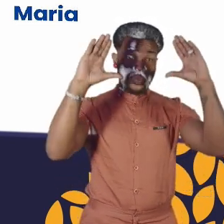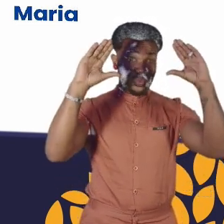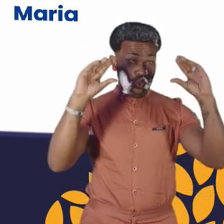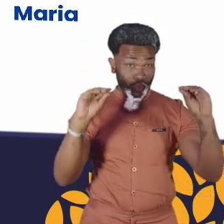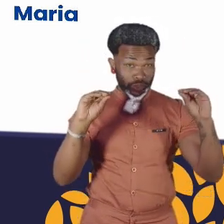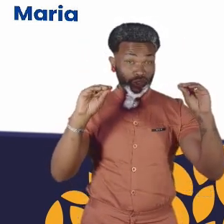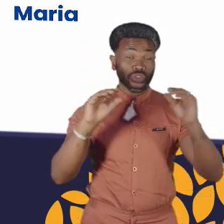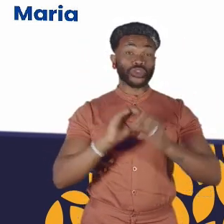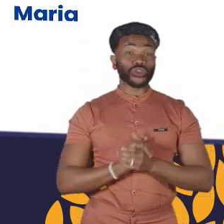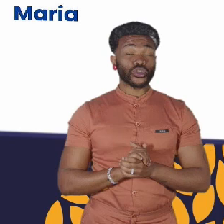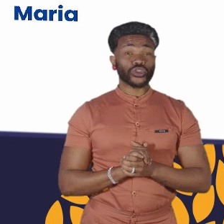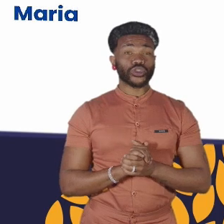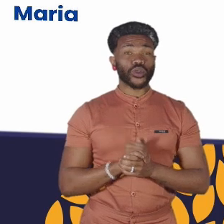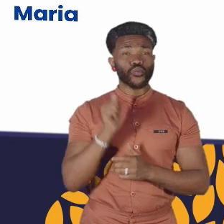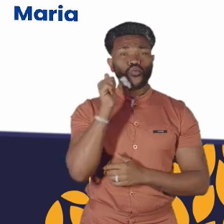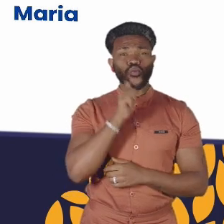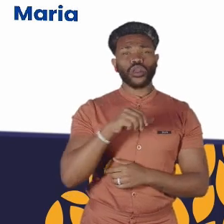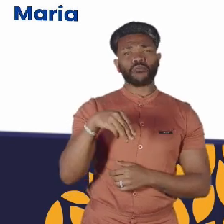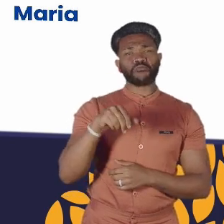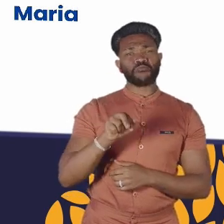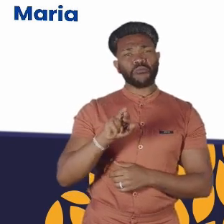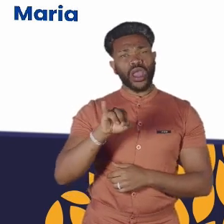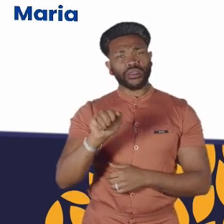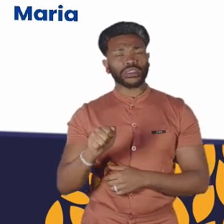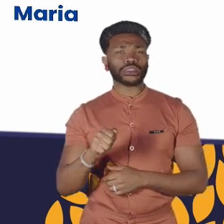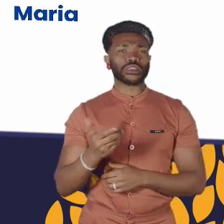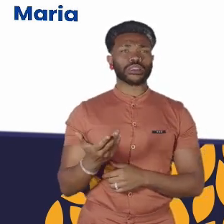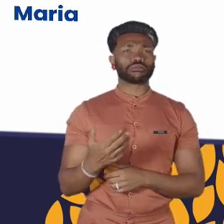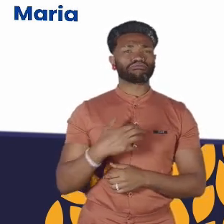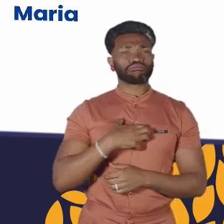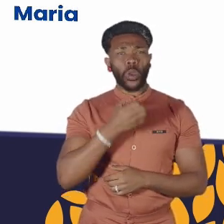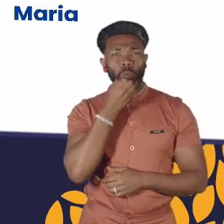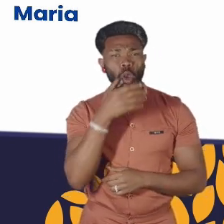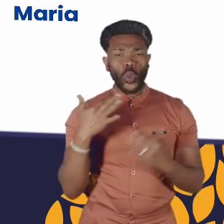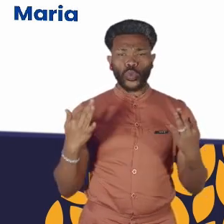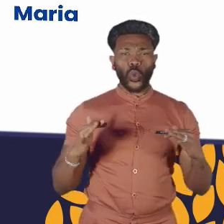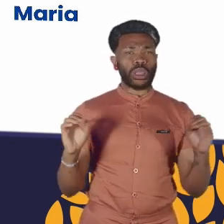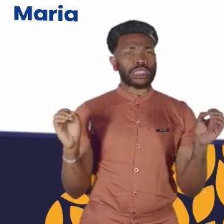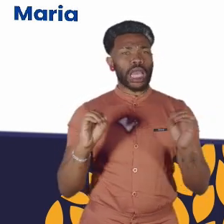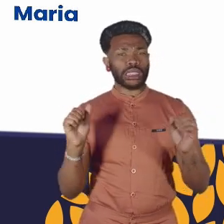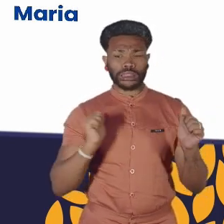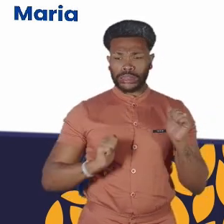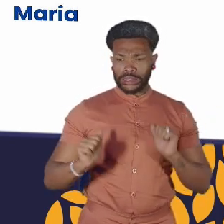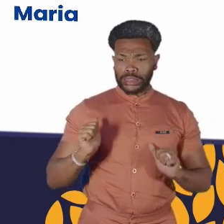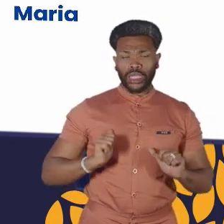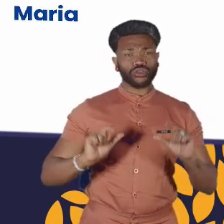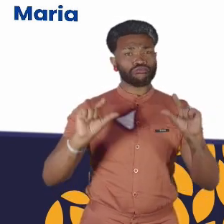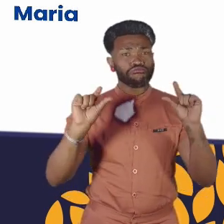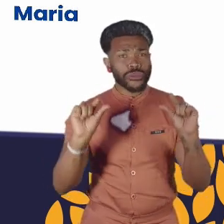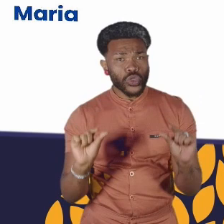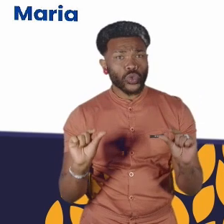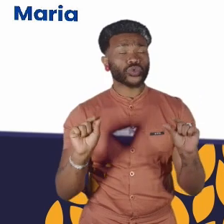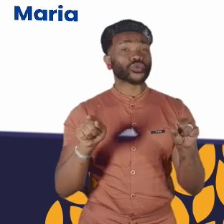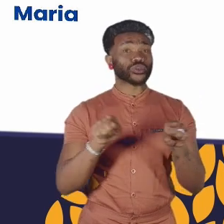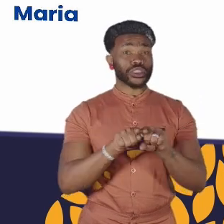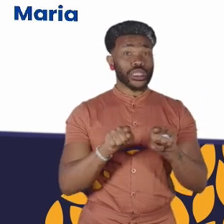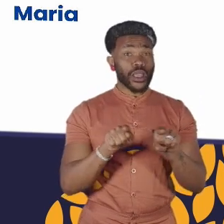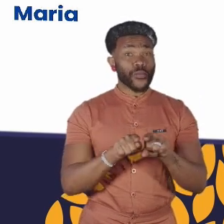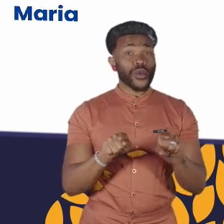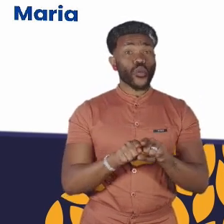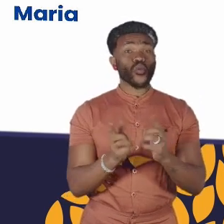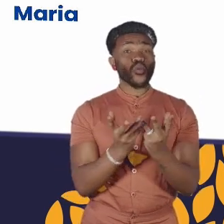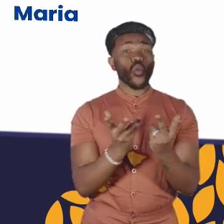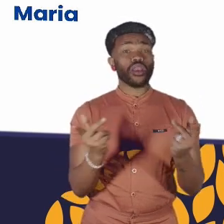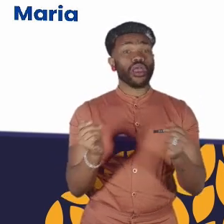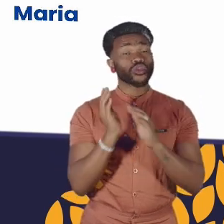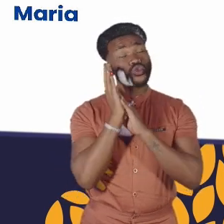noites, a Maria teve um bom resultado no quesito dor, no quesito ansiedade, no quesito também